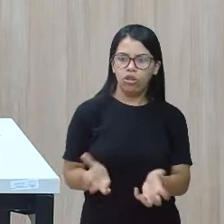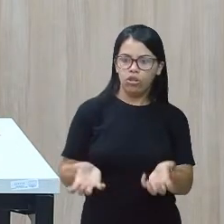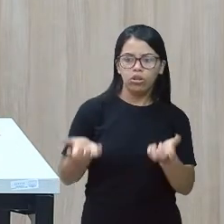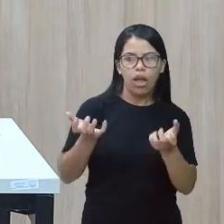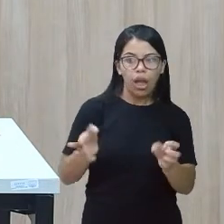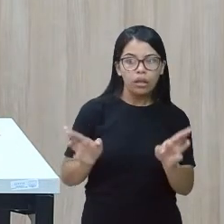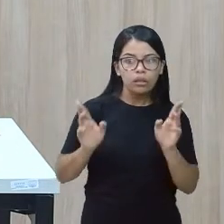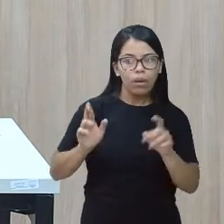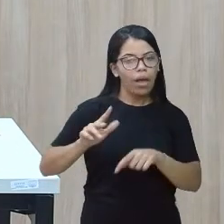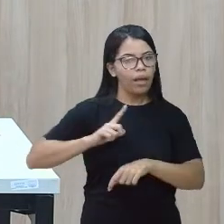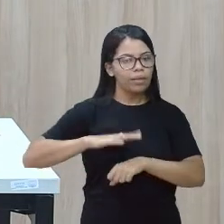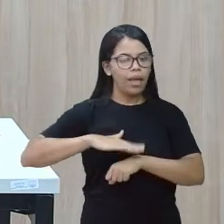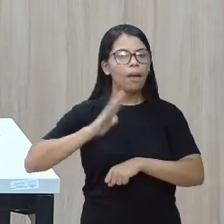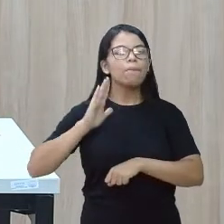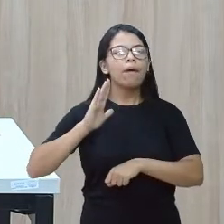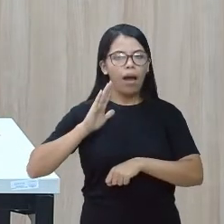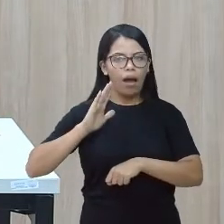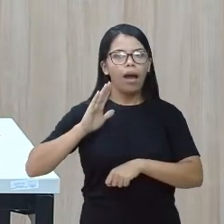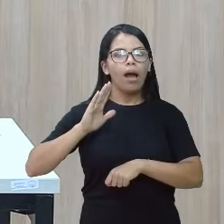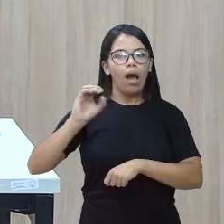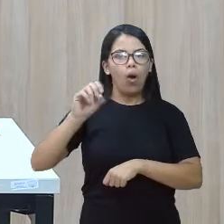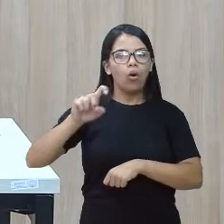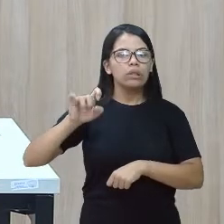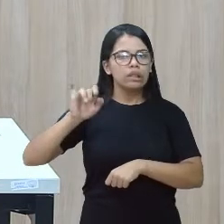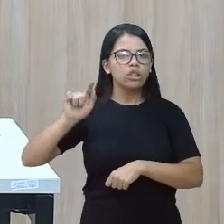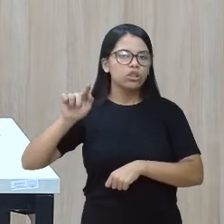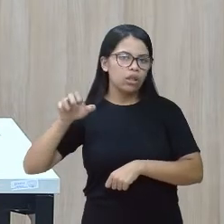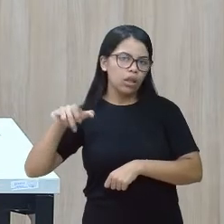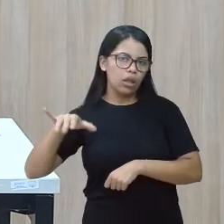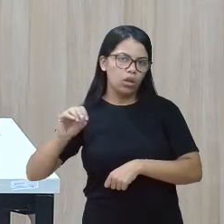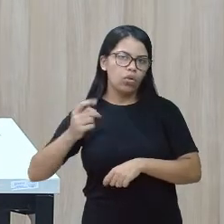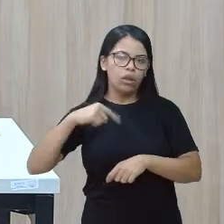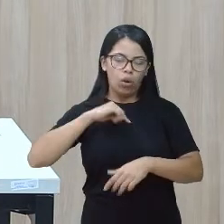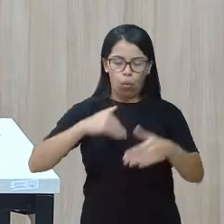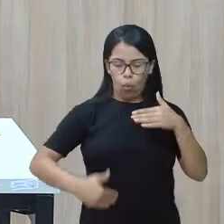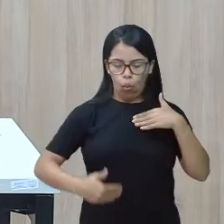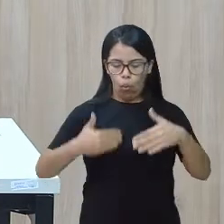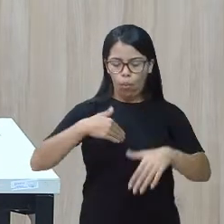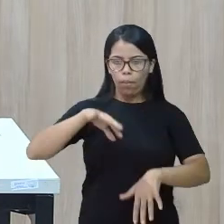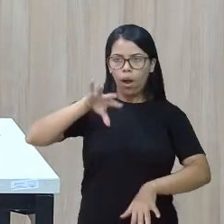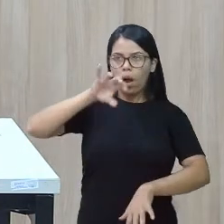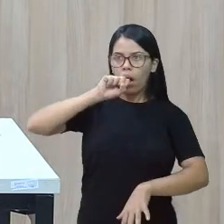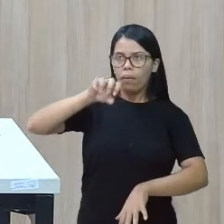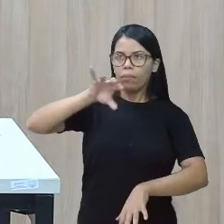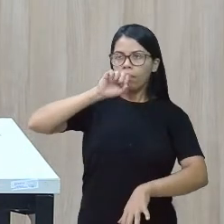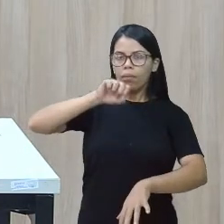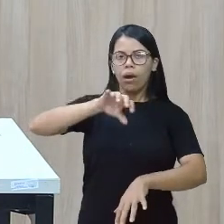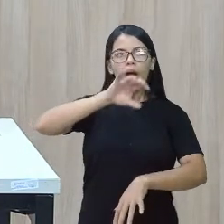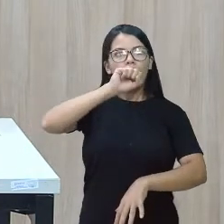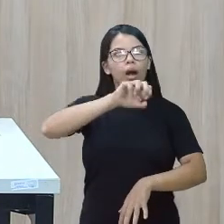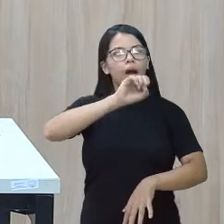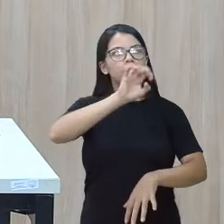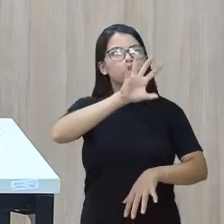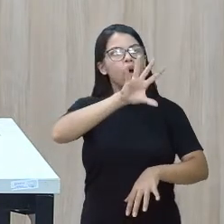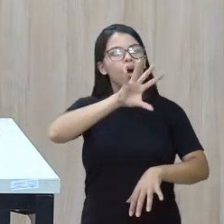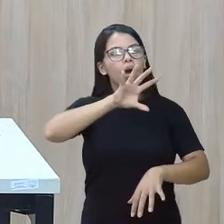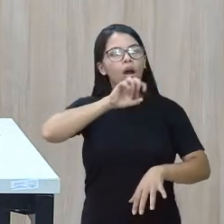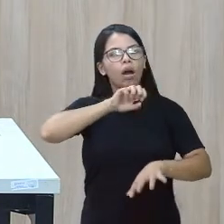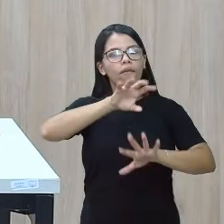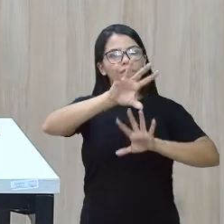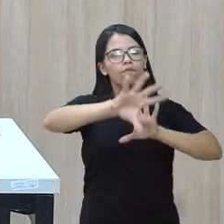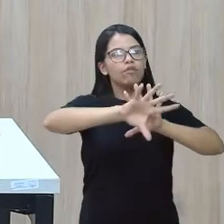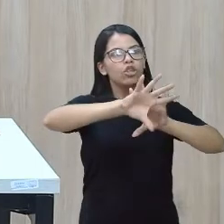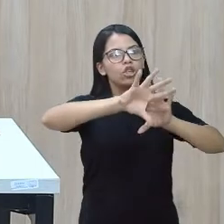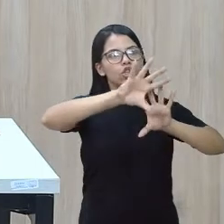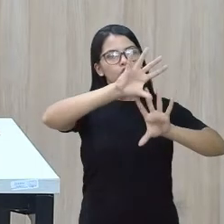desse ar. E o nosso organismo se encarrega de captar, de selecionar apenas o oxigênio. E no nosso corpo acontece